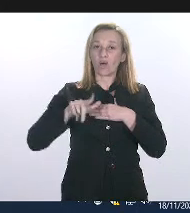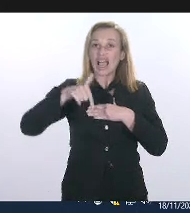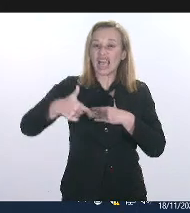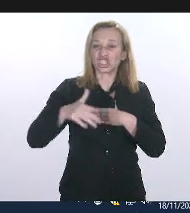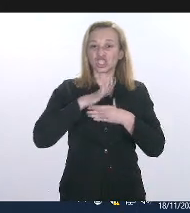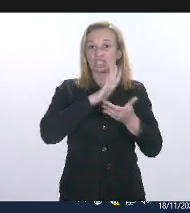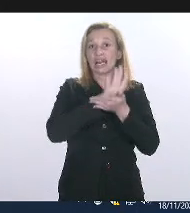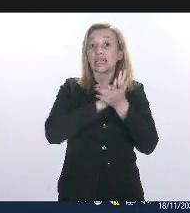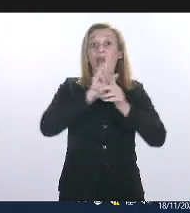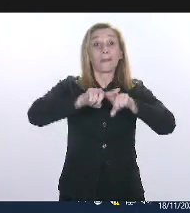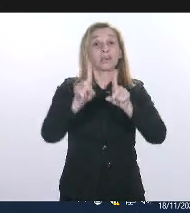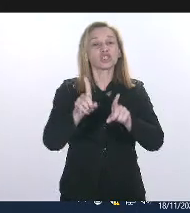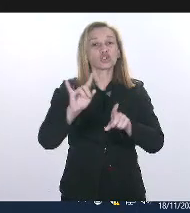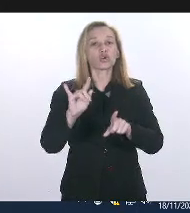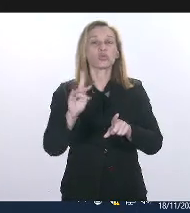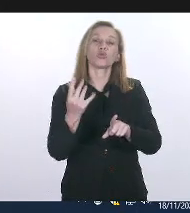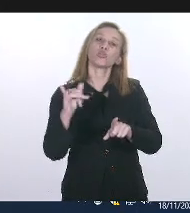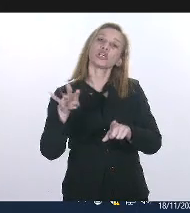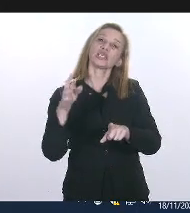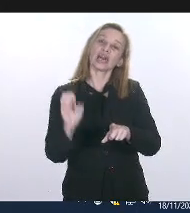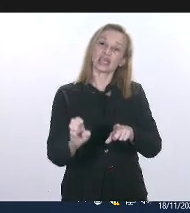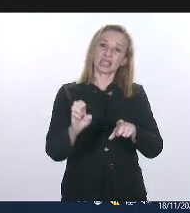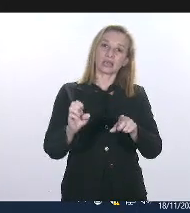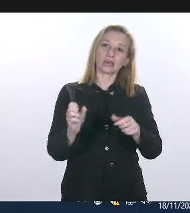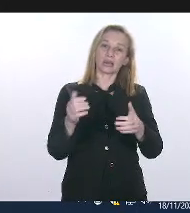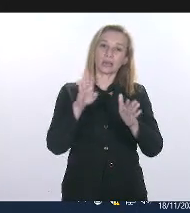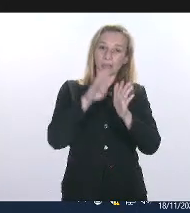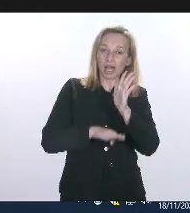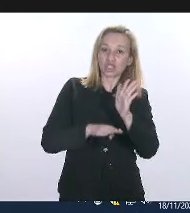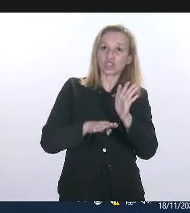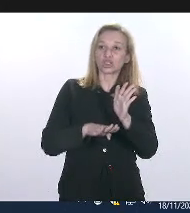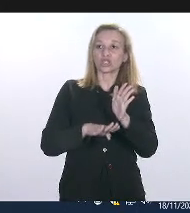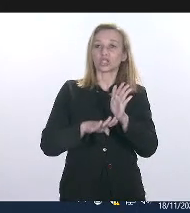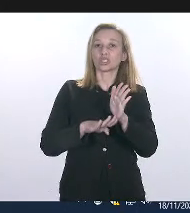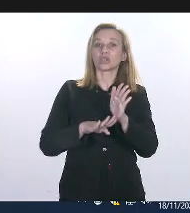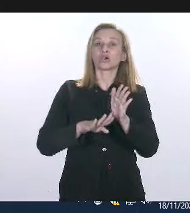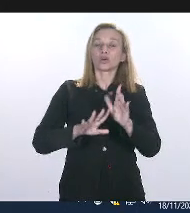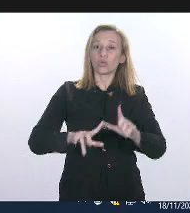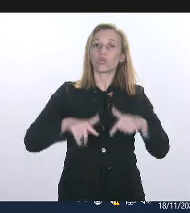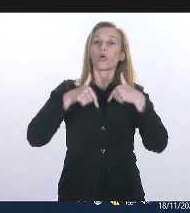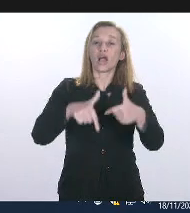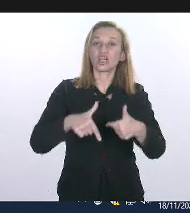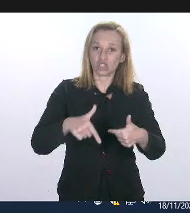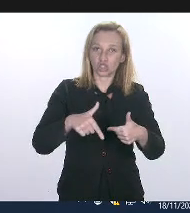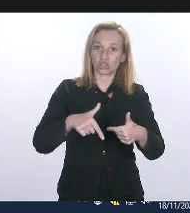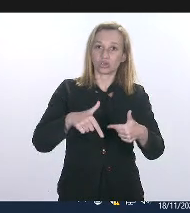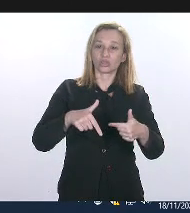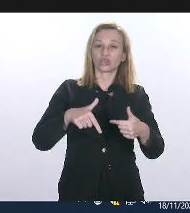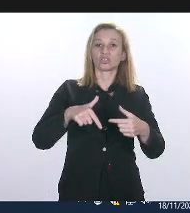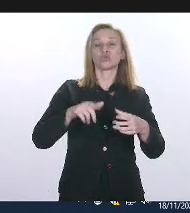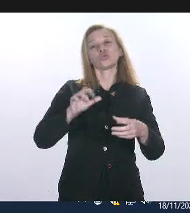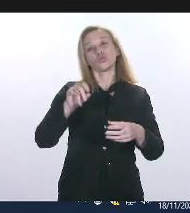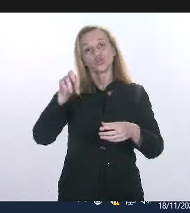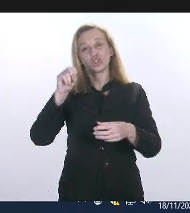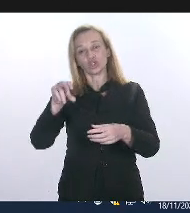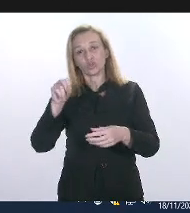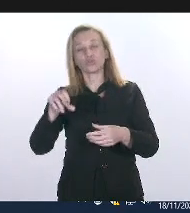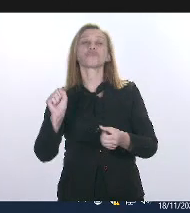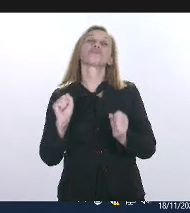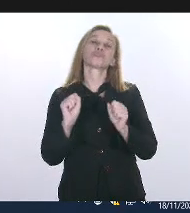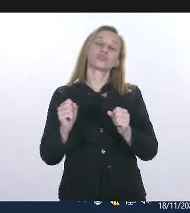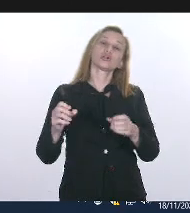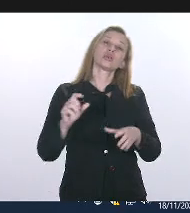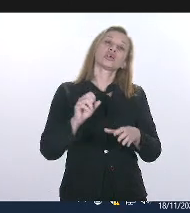a pessoa pode ter uma manifestação novamente desse vírus através de uma manifestação de gripe ou algo do tipo que pode transmitir